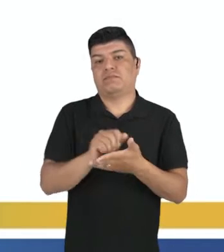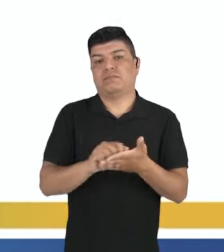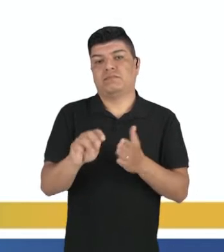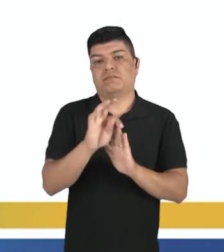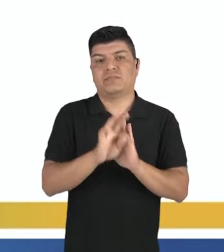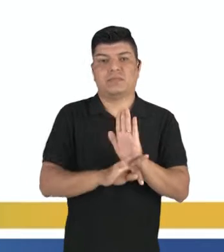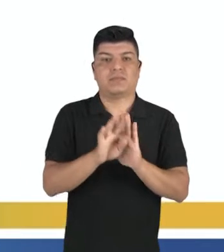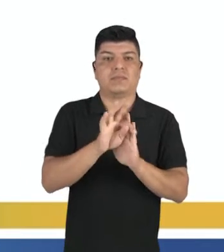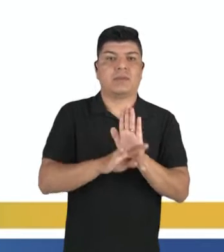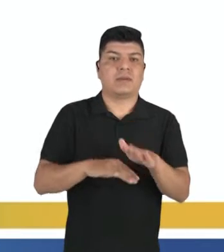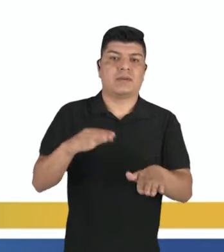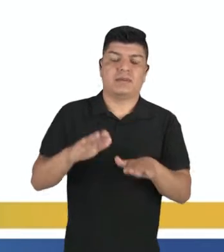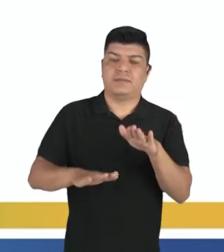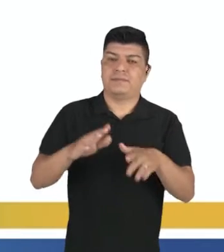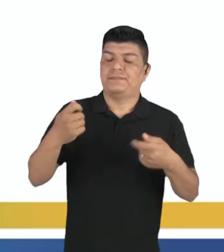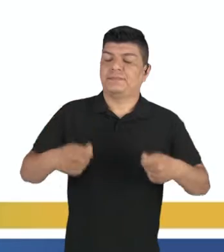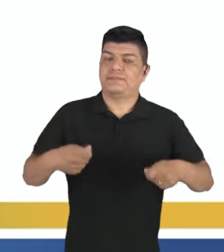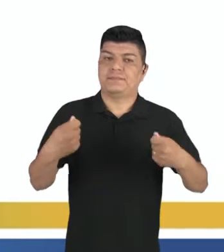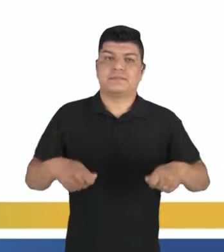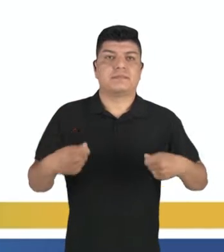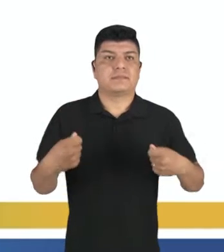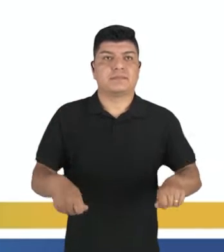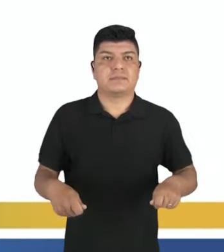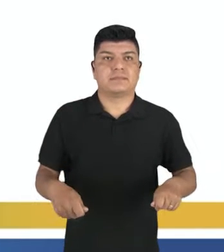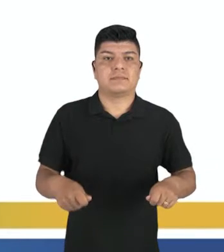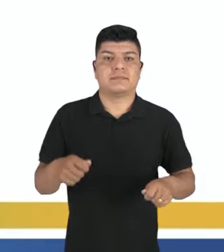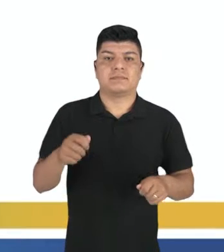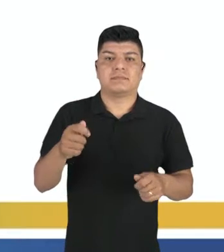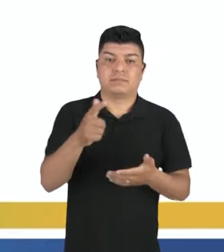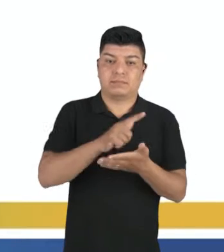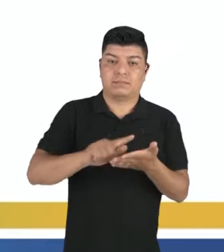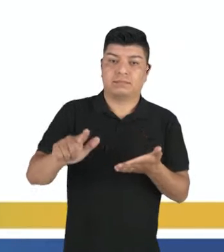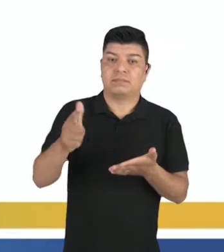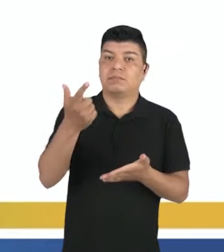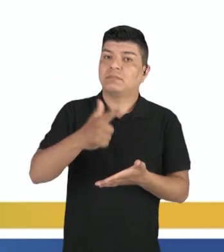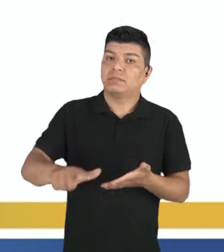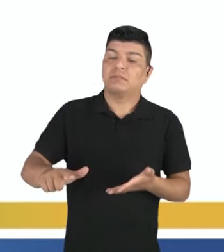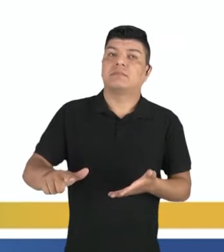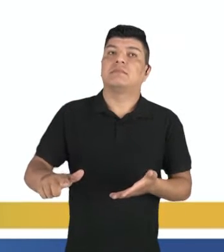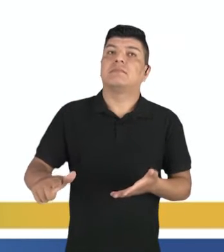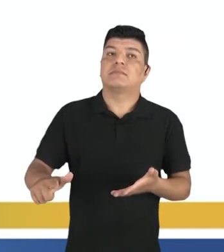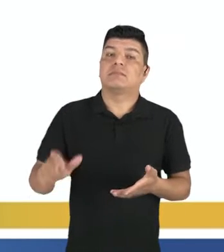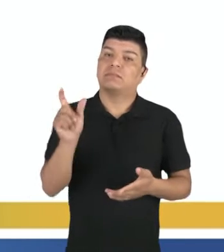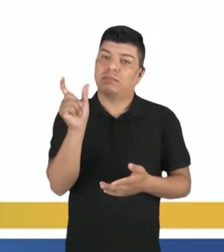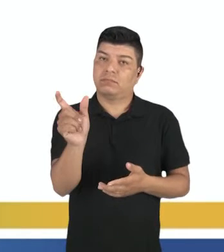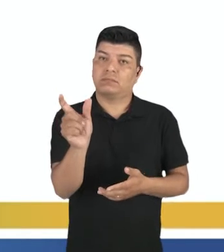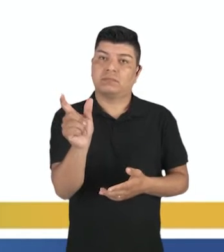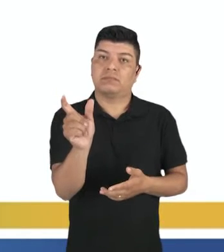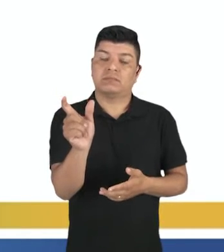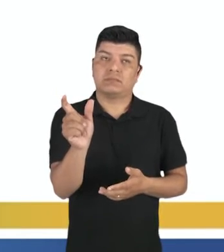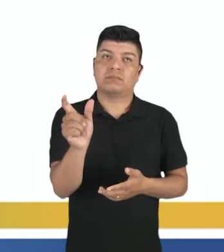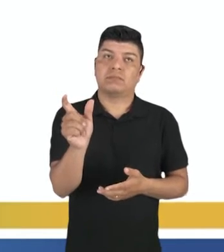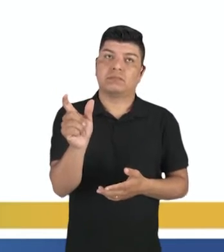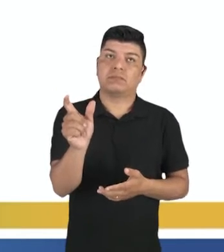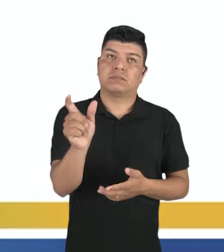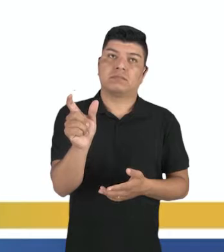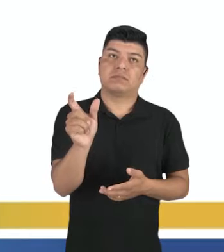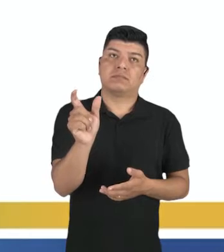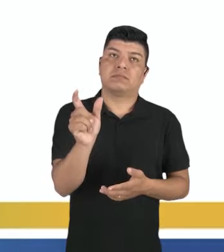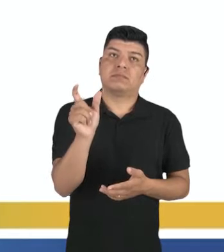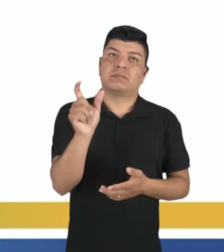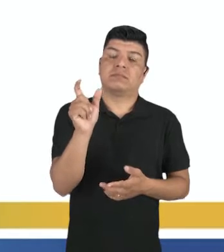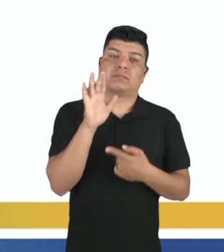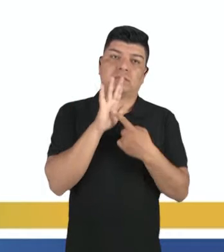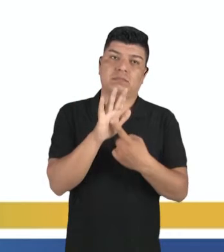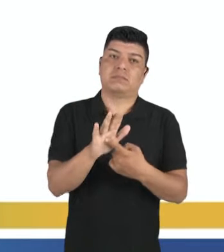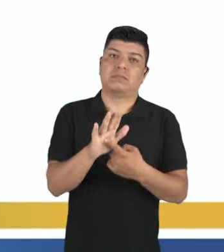um texto e muitas vezes você precisa repetir uma palavra, né? Que é aquela palavra que